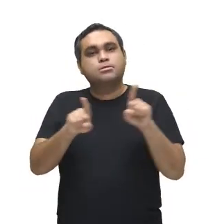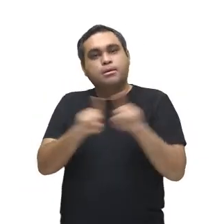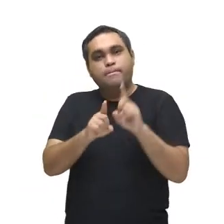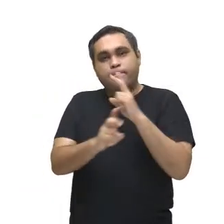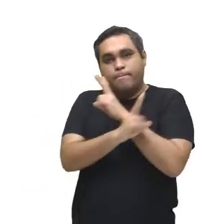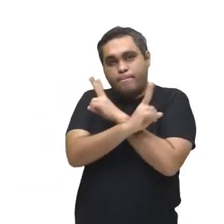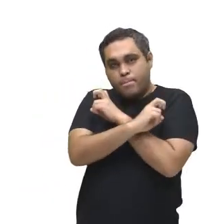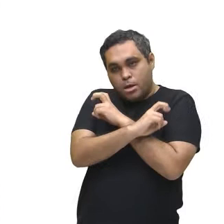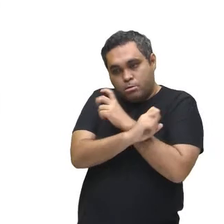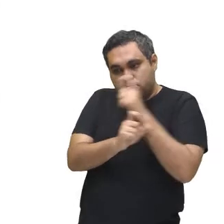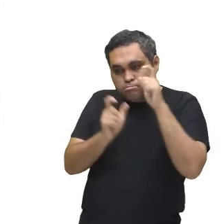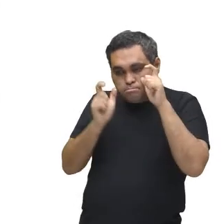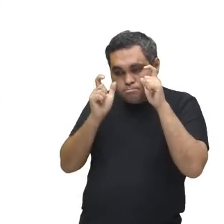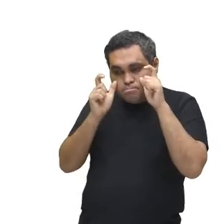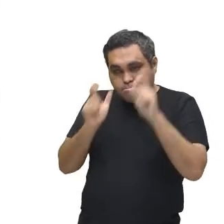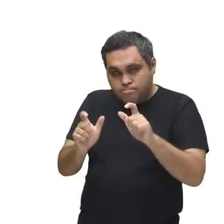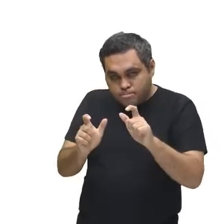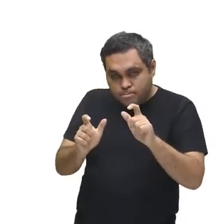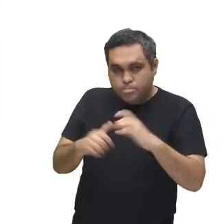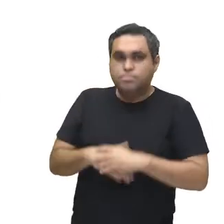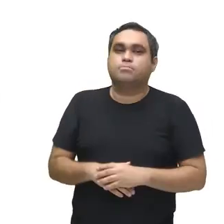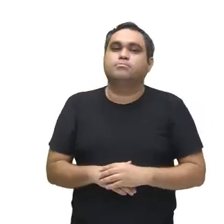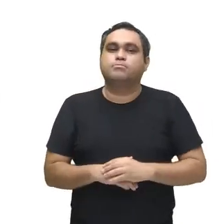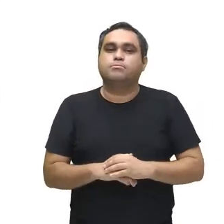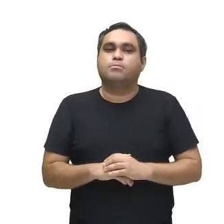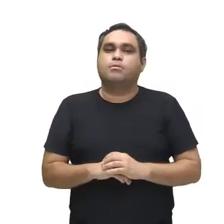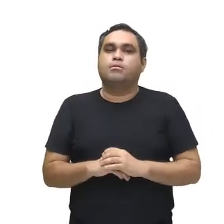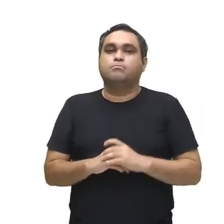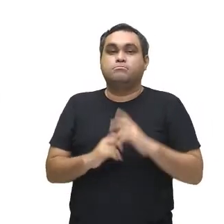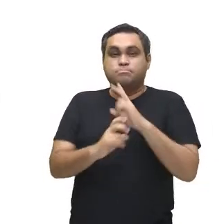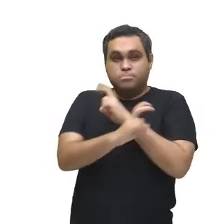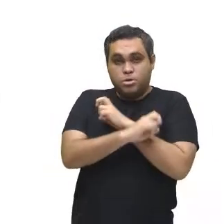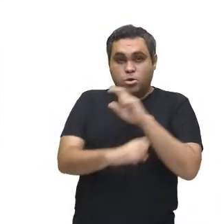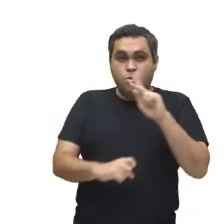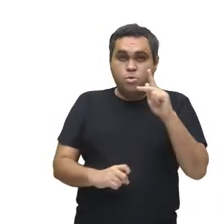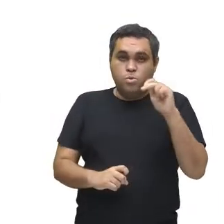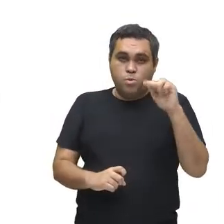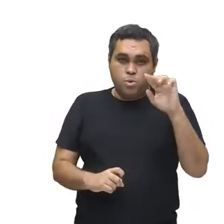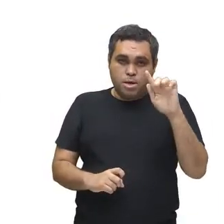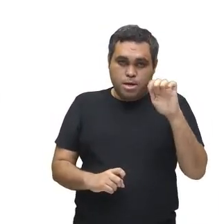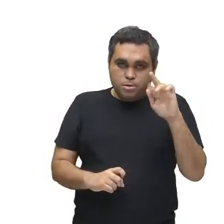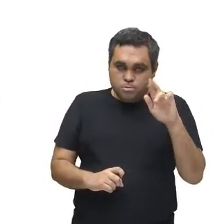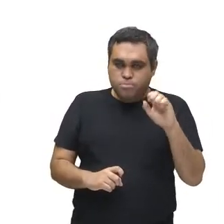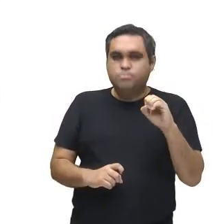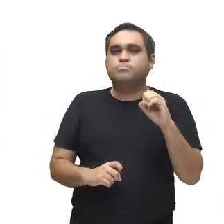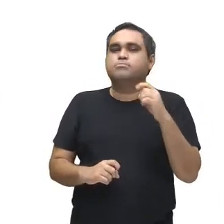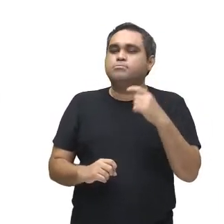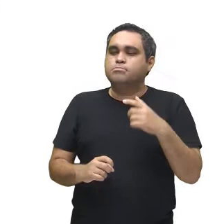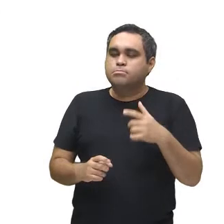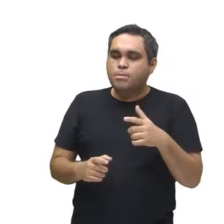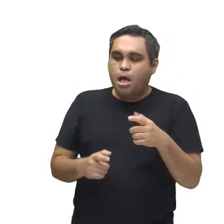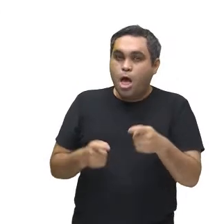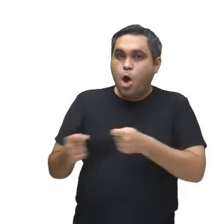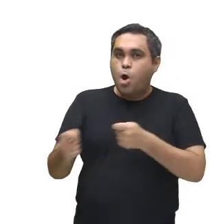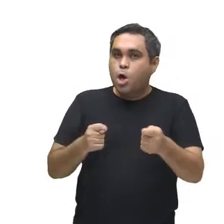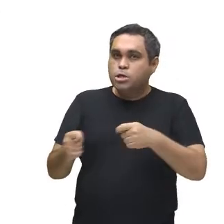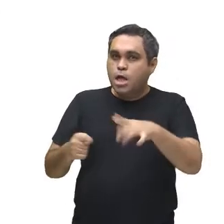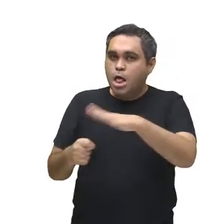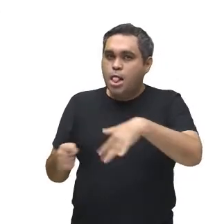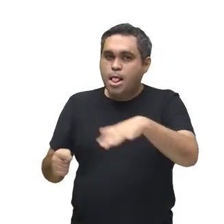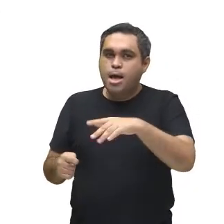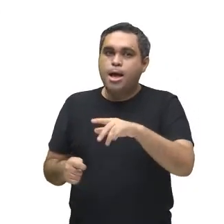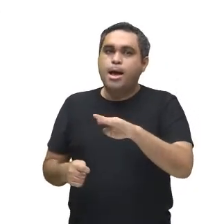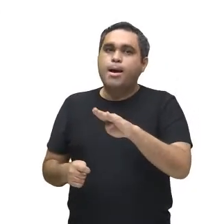Vamos lá, gente. A rivalidade entre Rússia, Alemanha e o Império Austro-Húngaro pelo controle do território dos